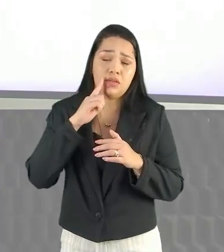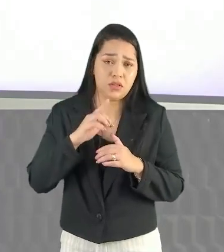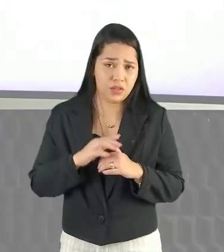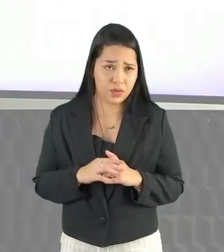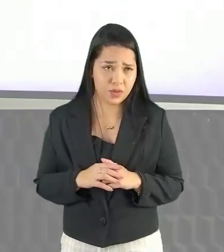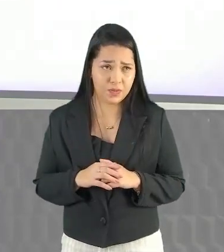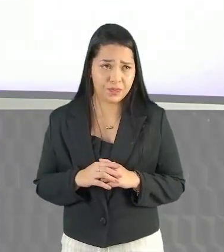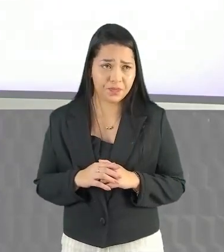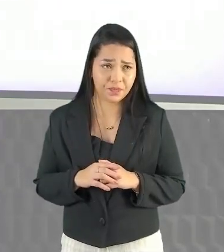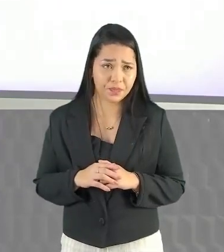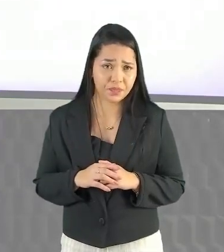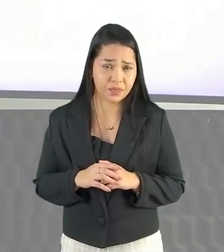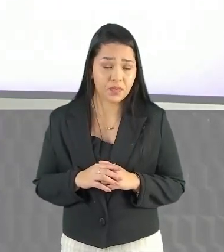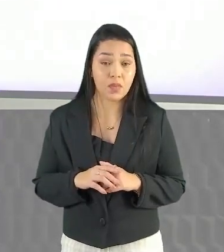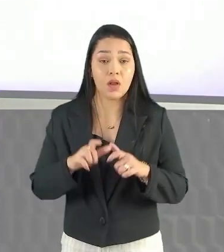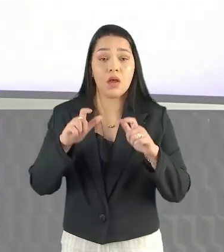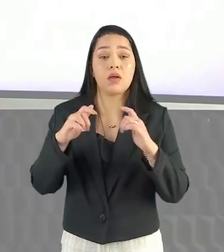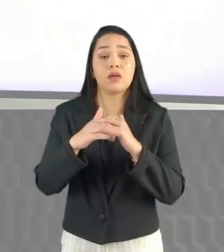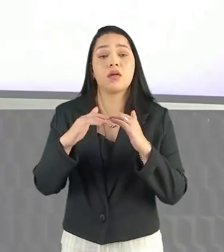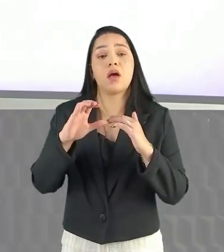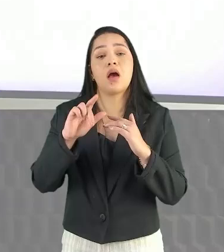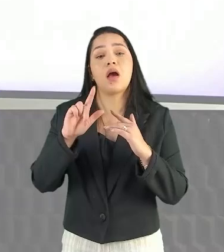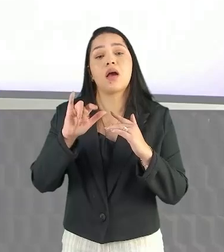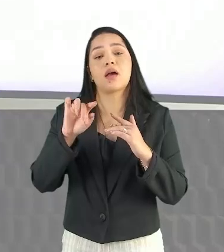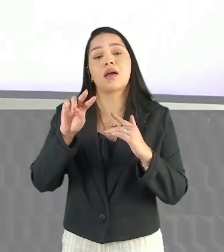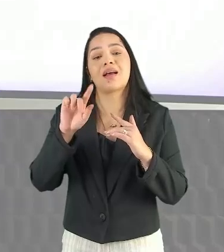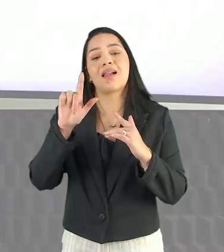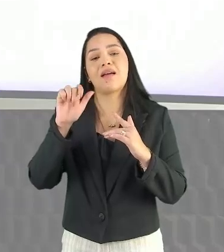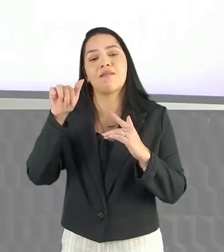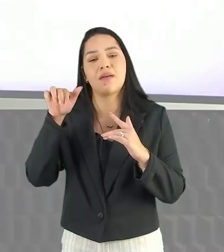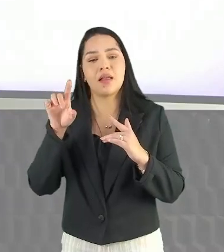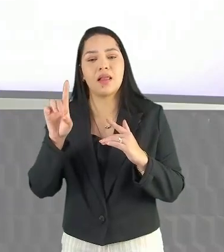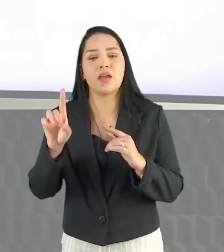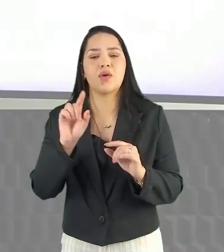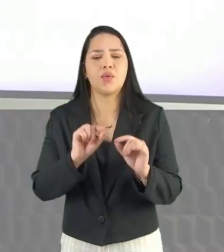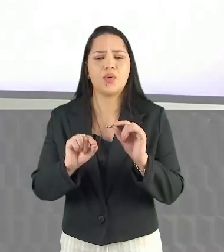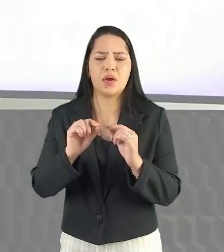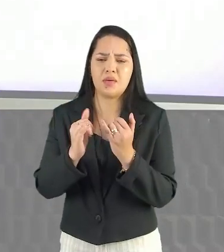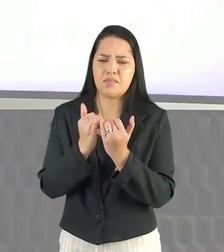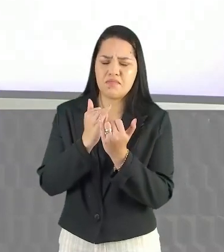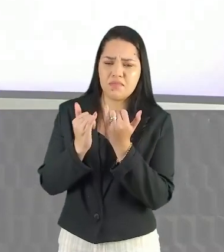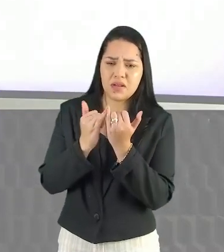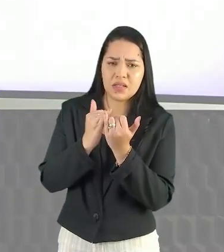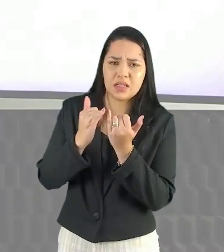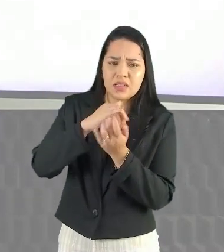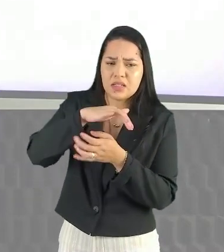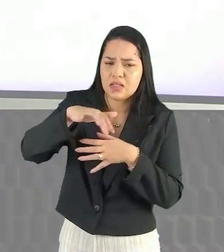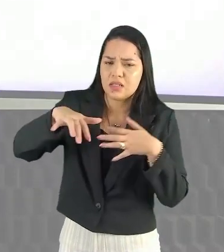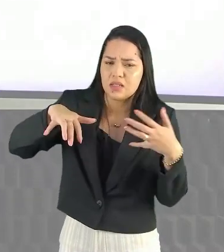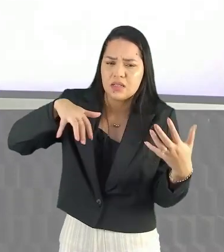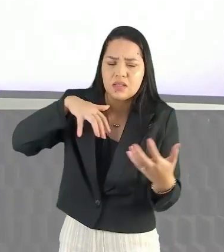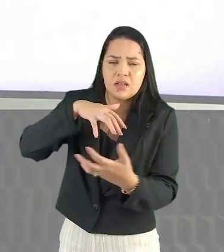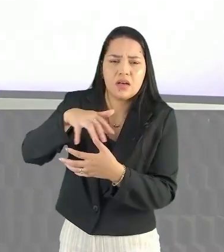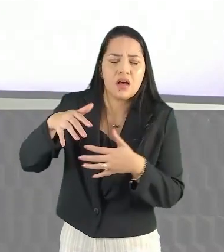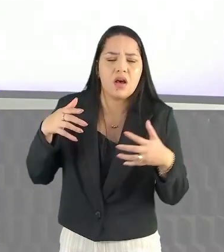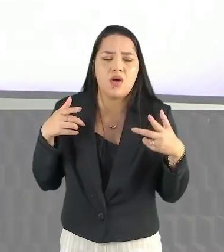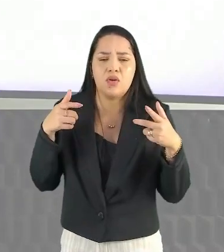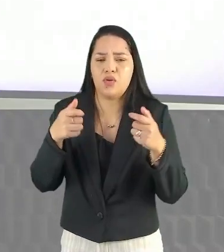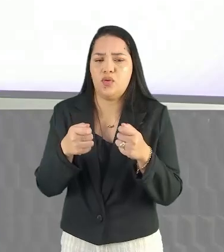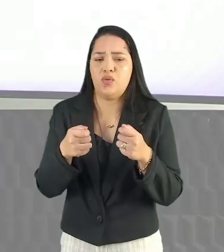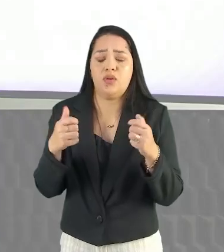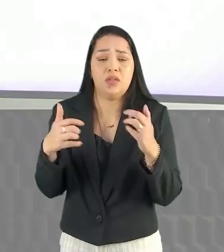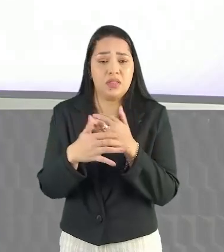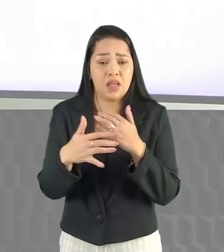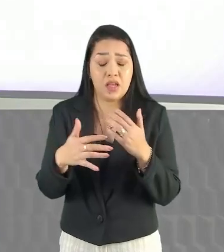vamos lá. Em Cleveland, foi como se uma Katrina financeira, né, atingisse a cidade.